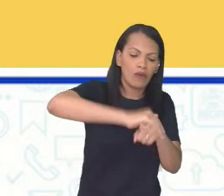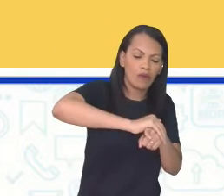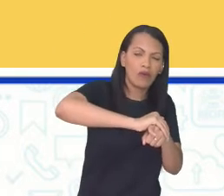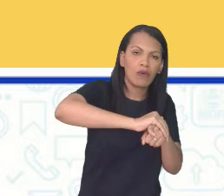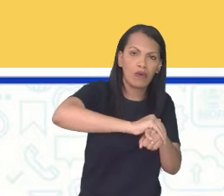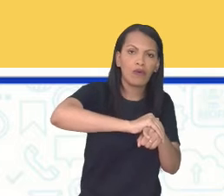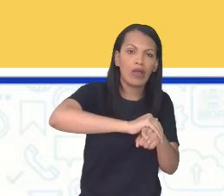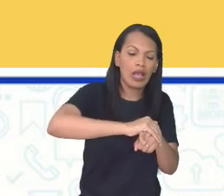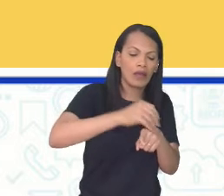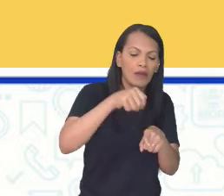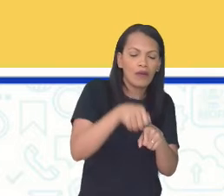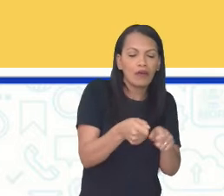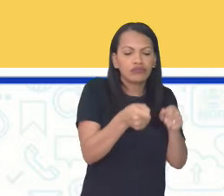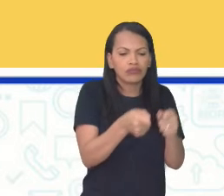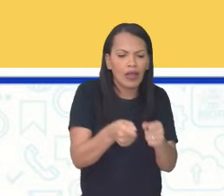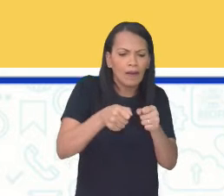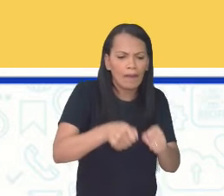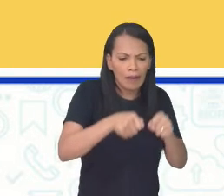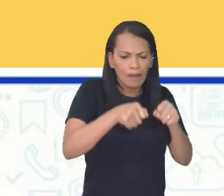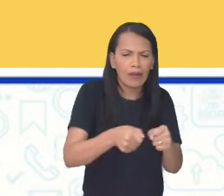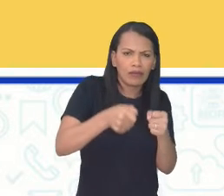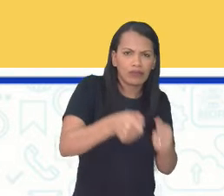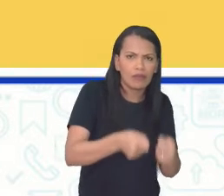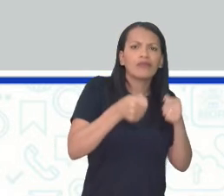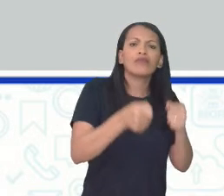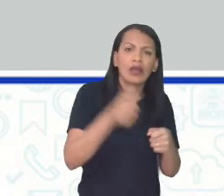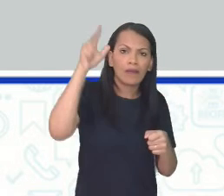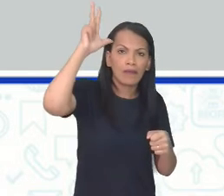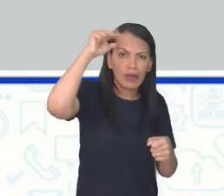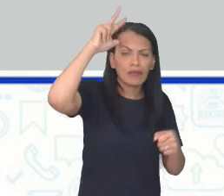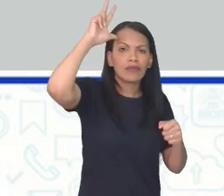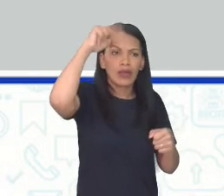som, mas a escrita diferente.